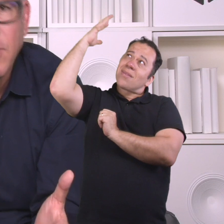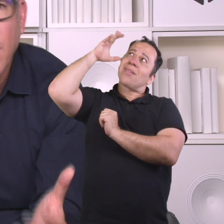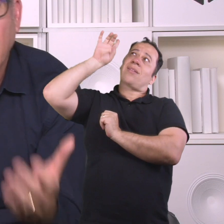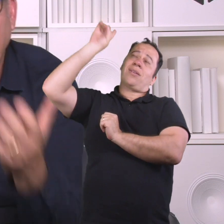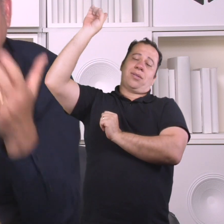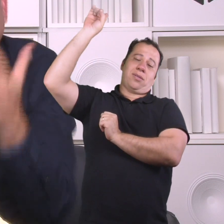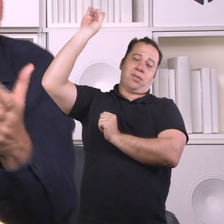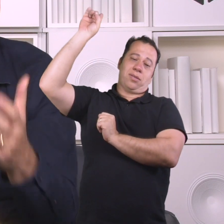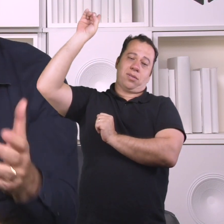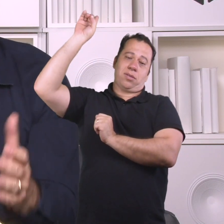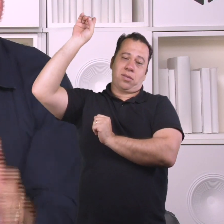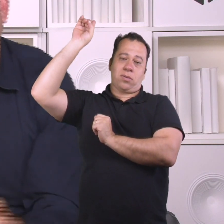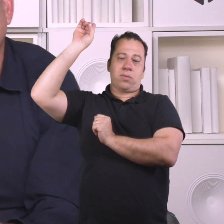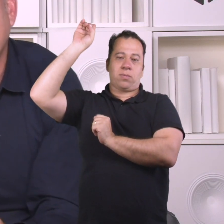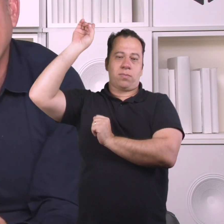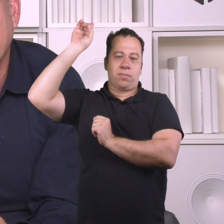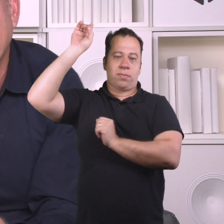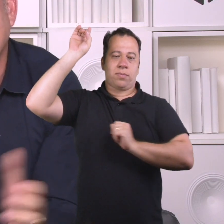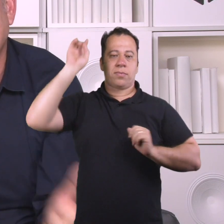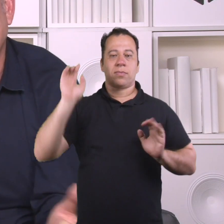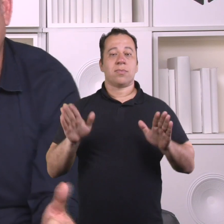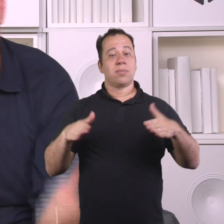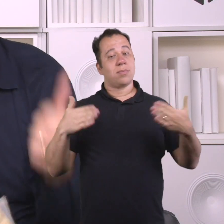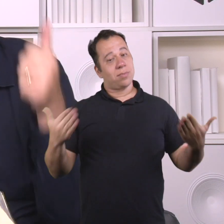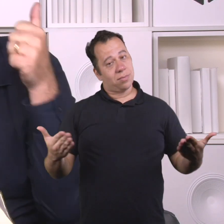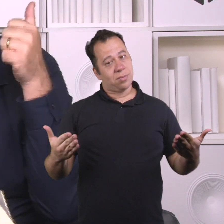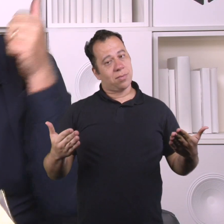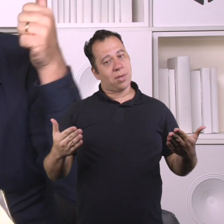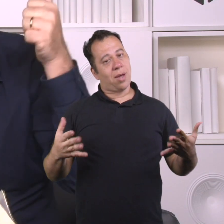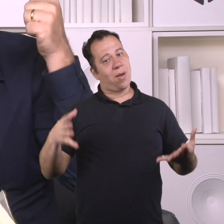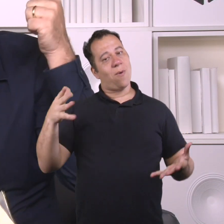Deus. Então, no Manual de Finanças de Jesus existe